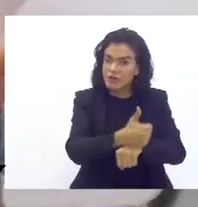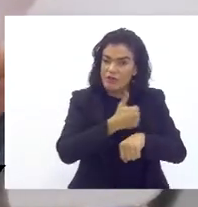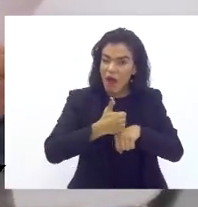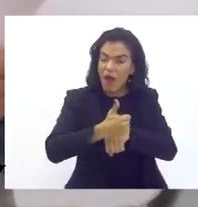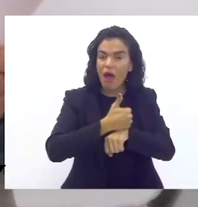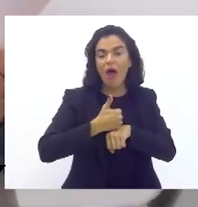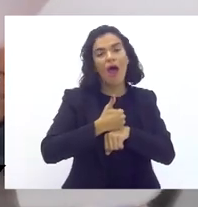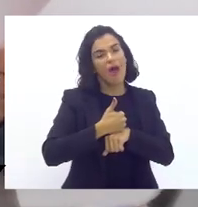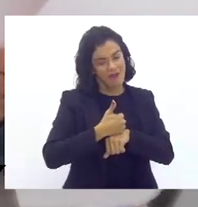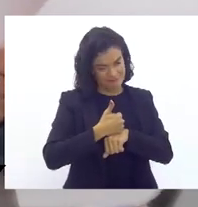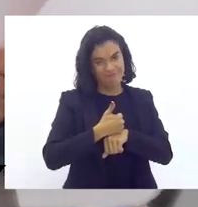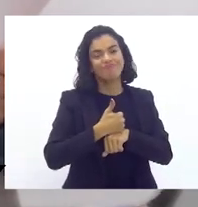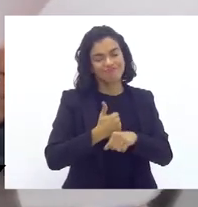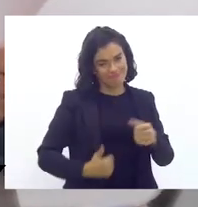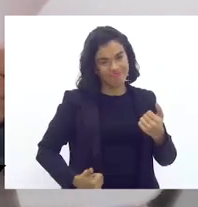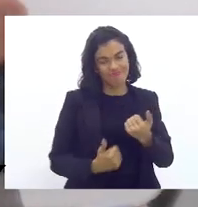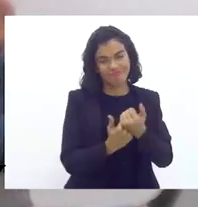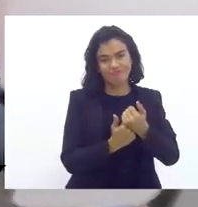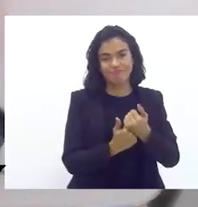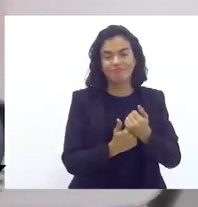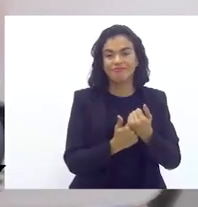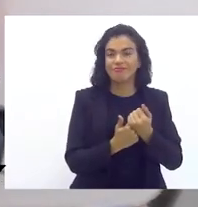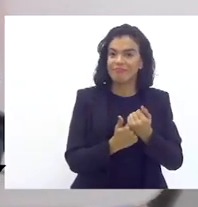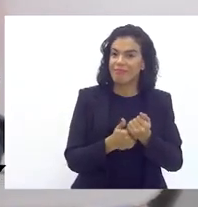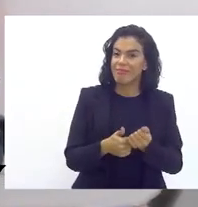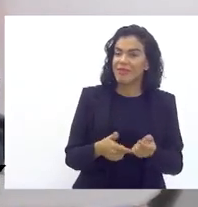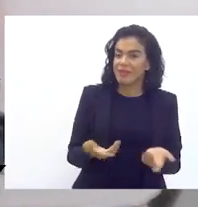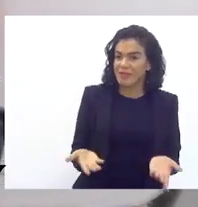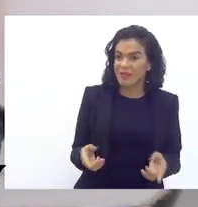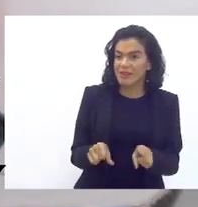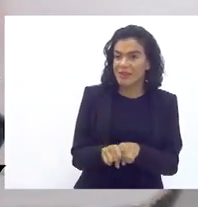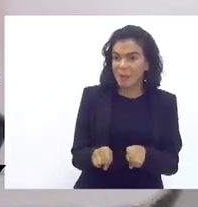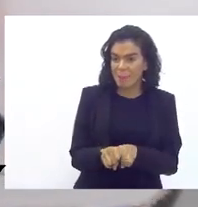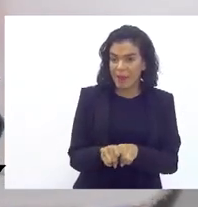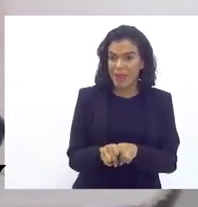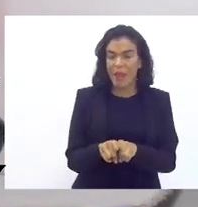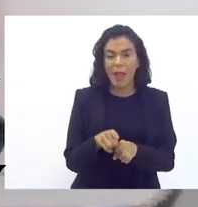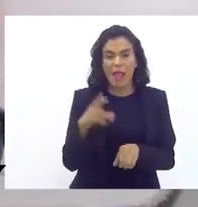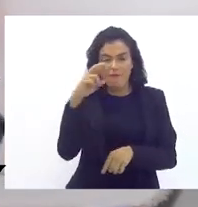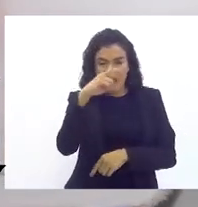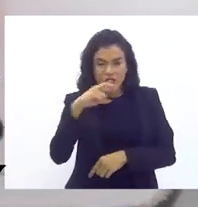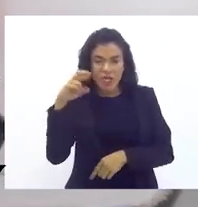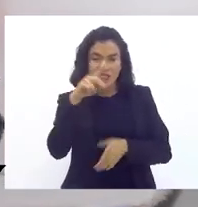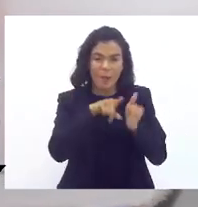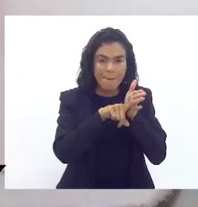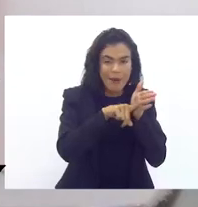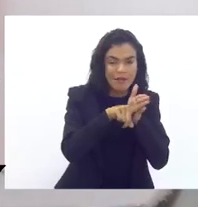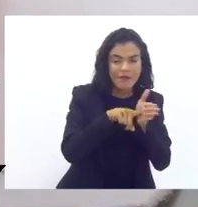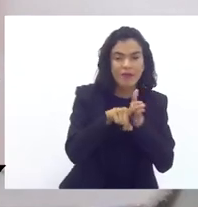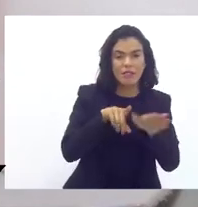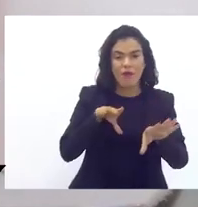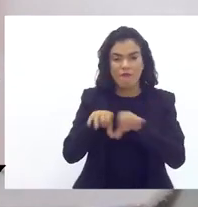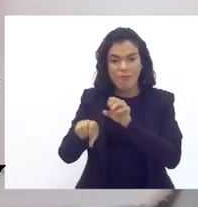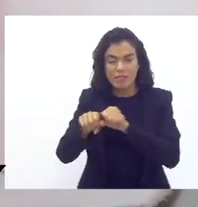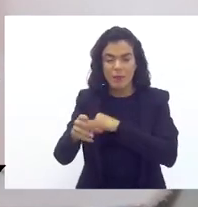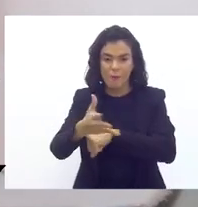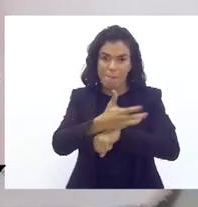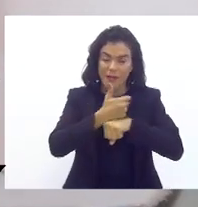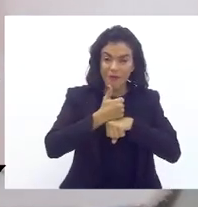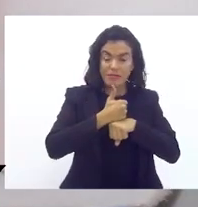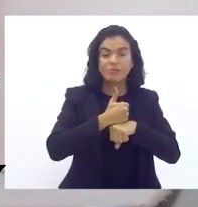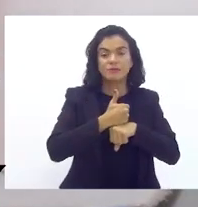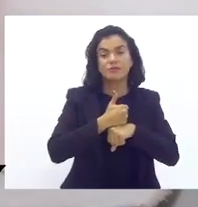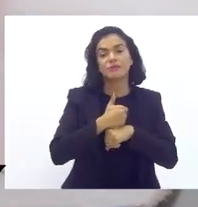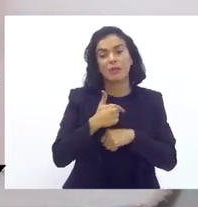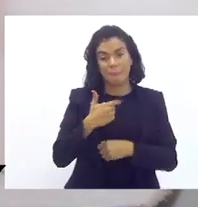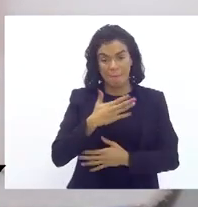o apoio de pessoas que estão reforçando a investigação a perícia para nós isso pode